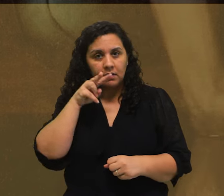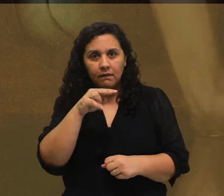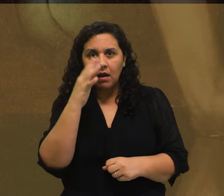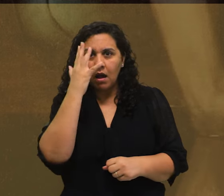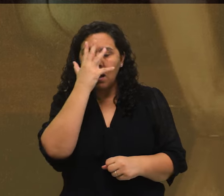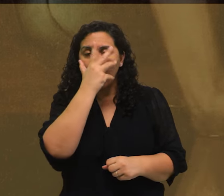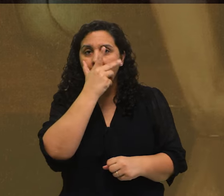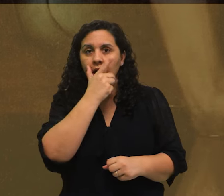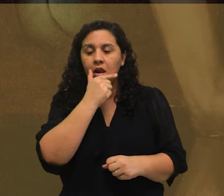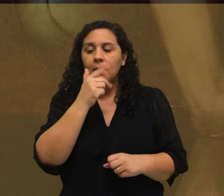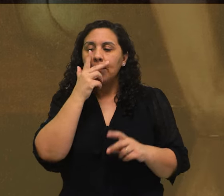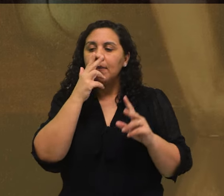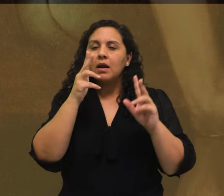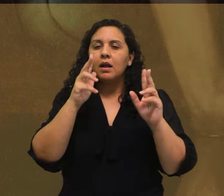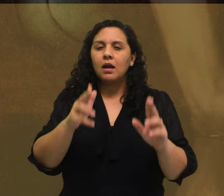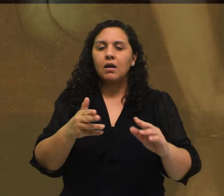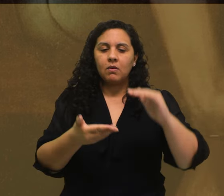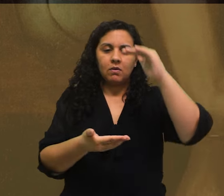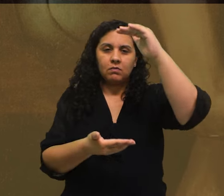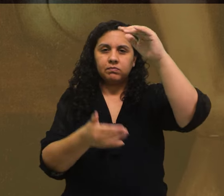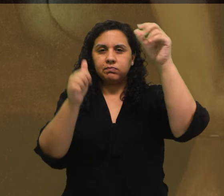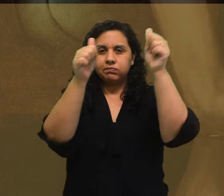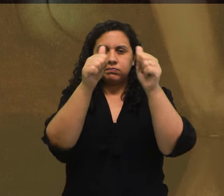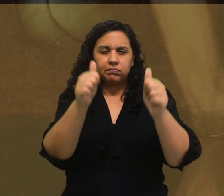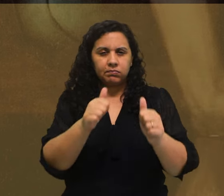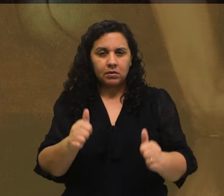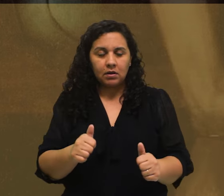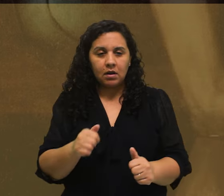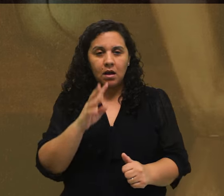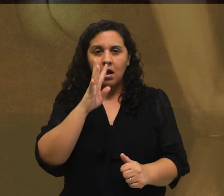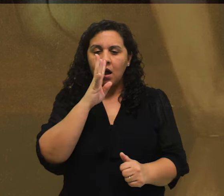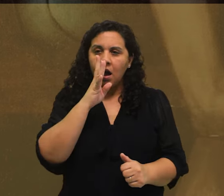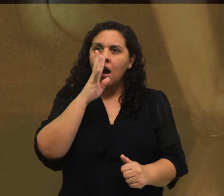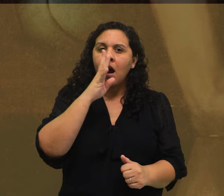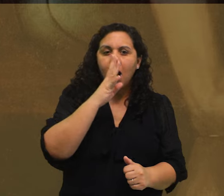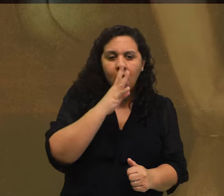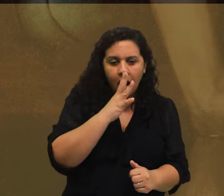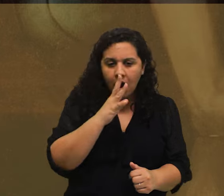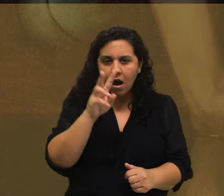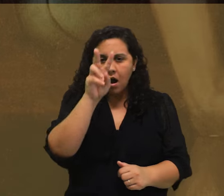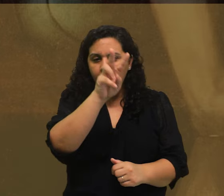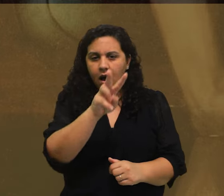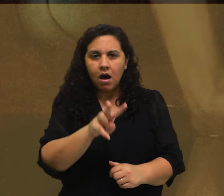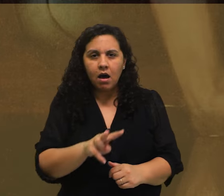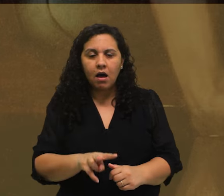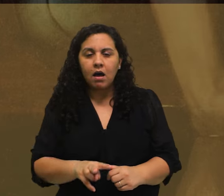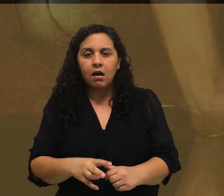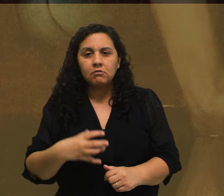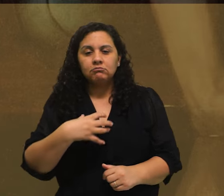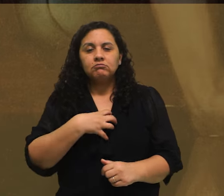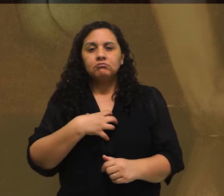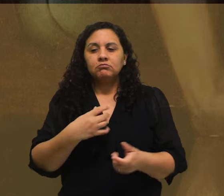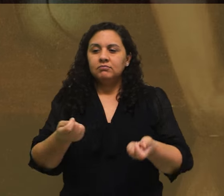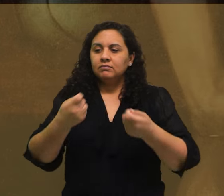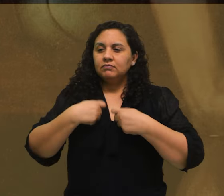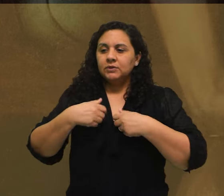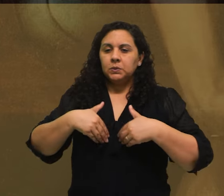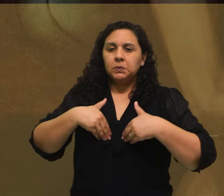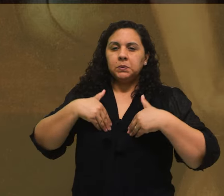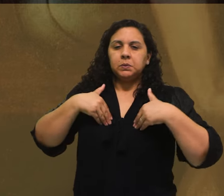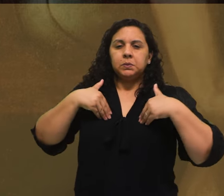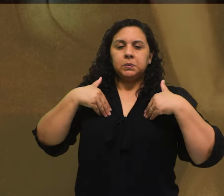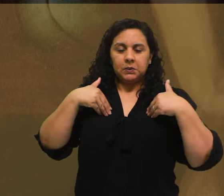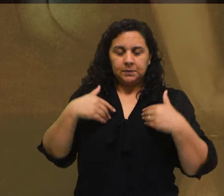mesmo, parece uma estátua de mármore. Admira tudo quanto admiram nele, inspira a ele mesmo